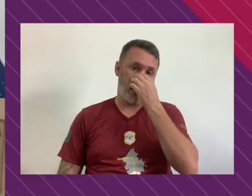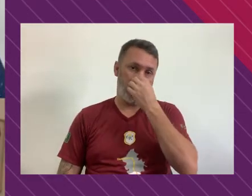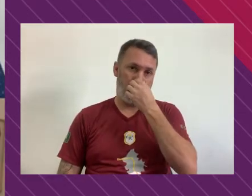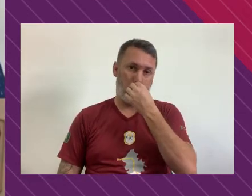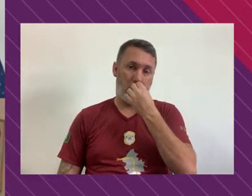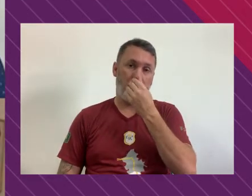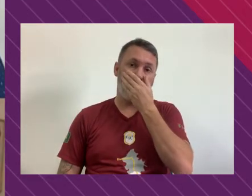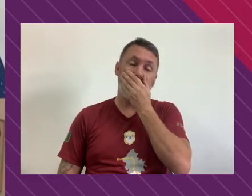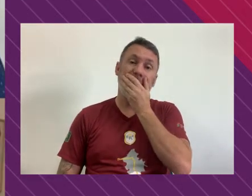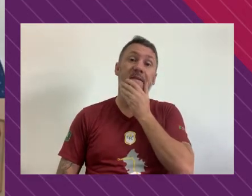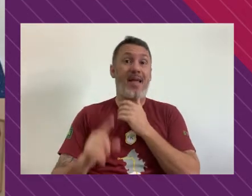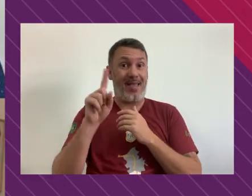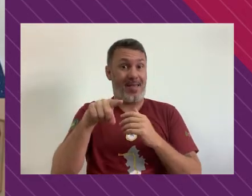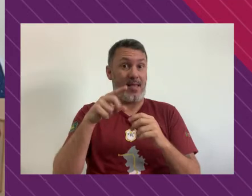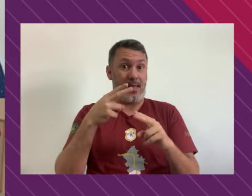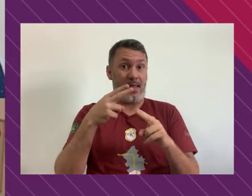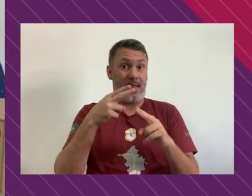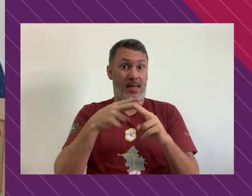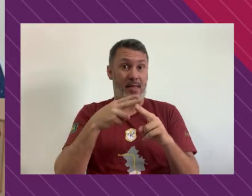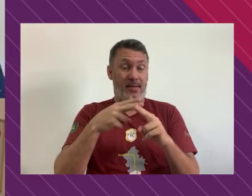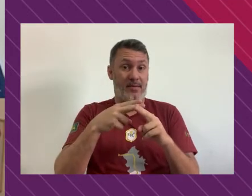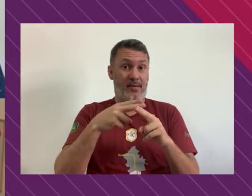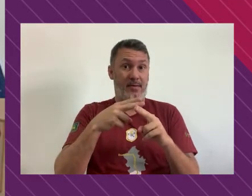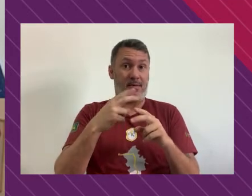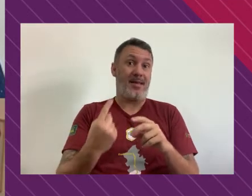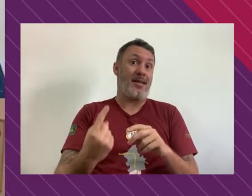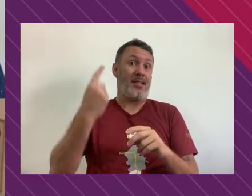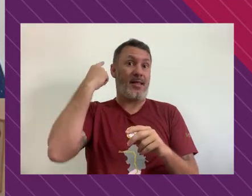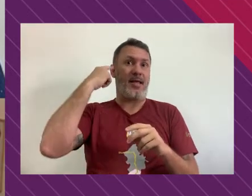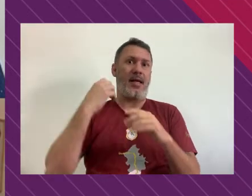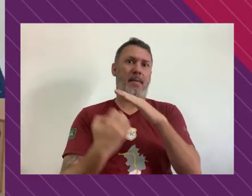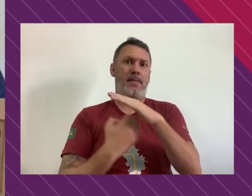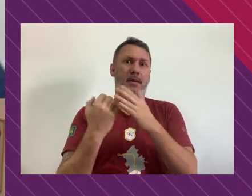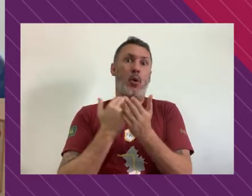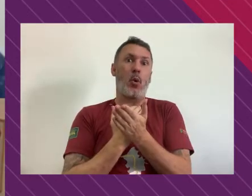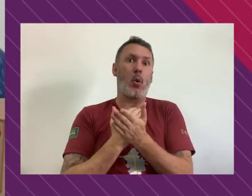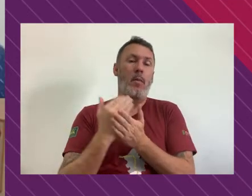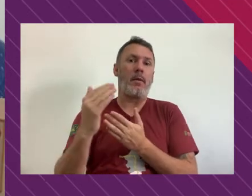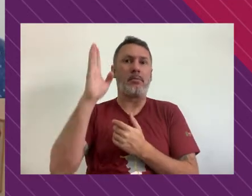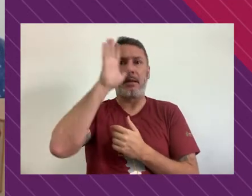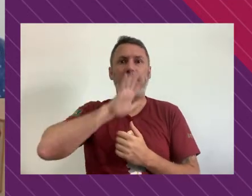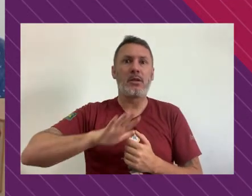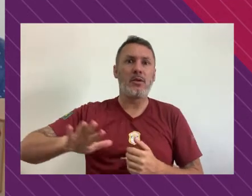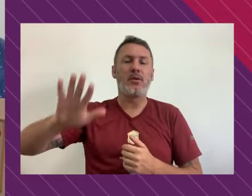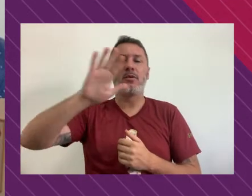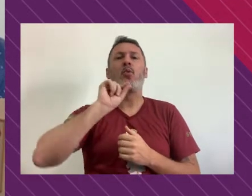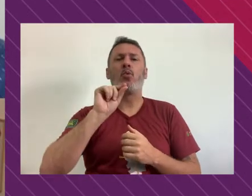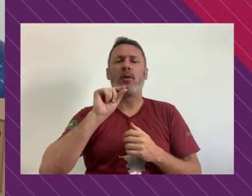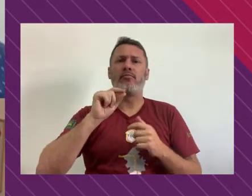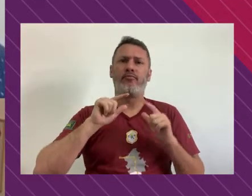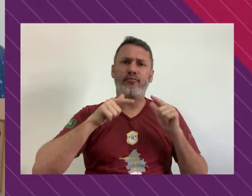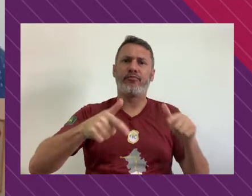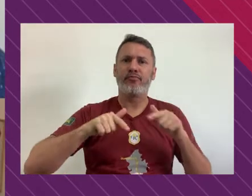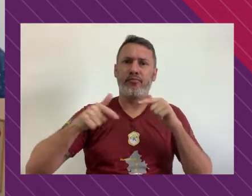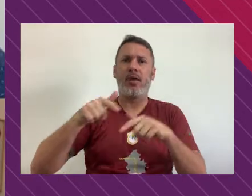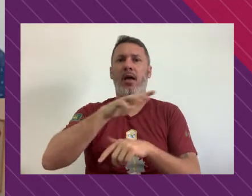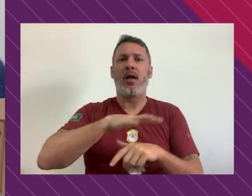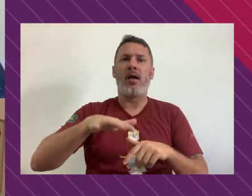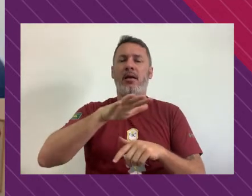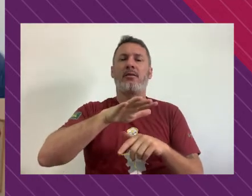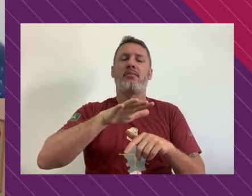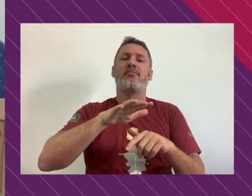do Brasil, a Caixa, a desenvolver trabalhos voltados à diversidade e inclusão. Eu estava lá, isso há